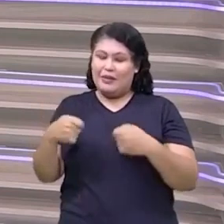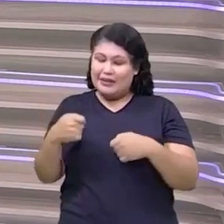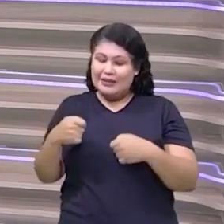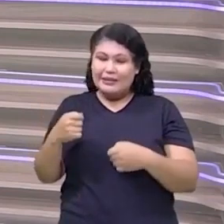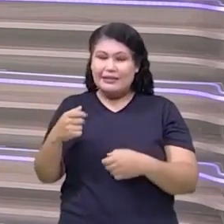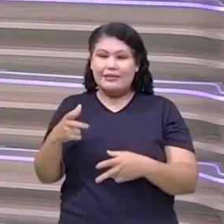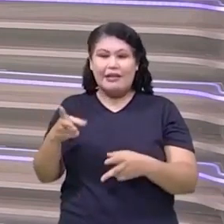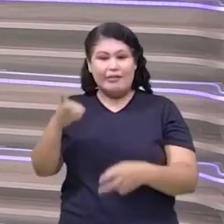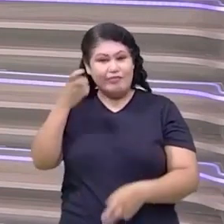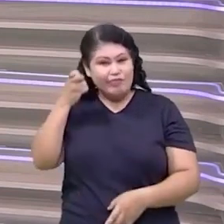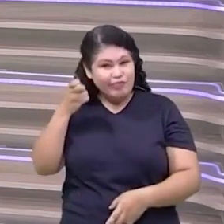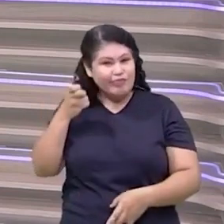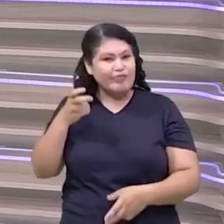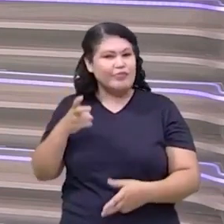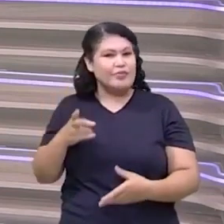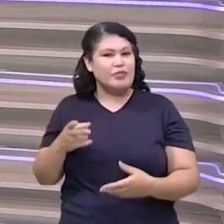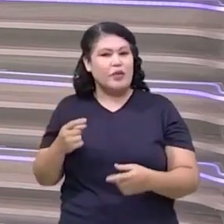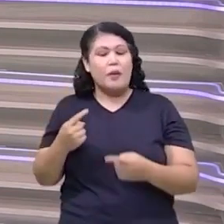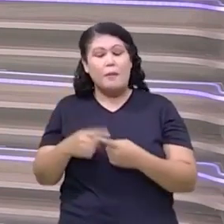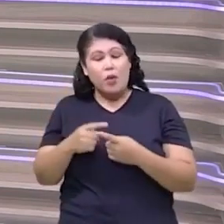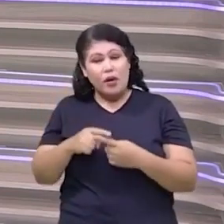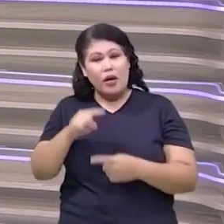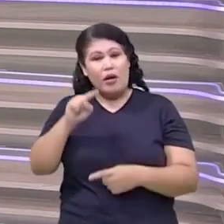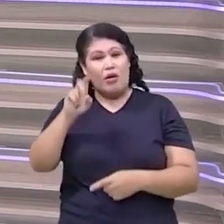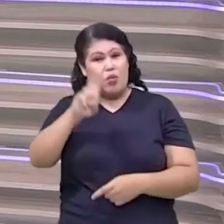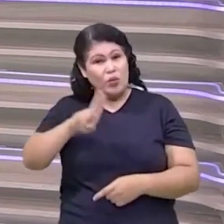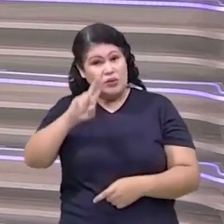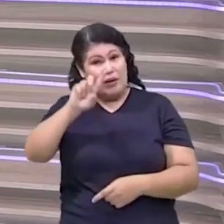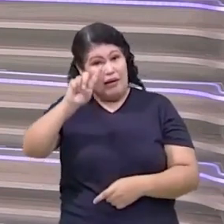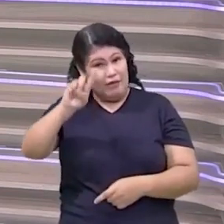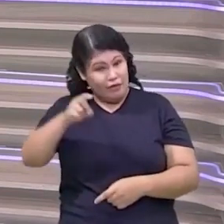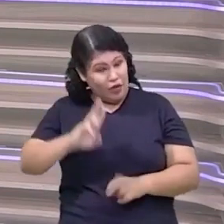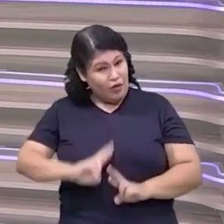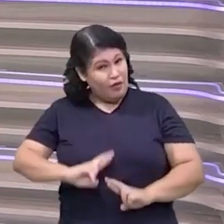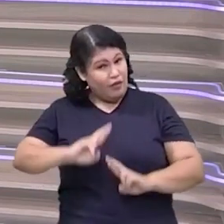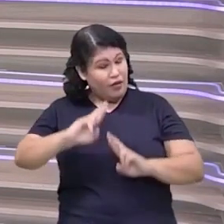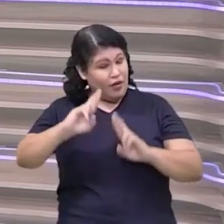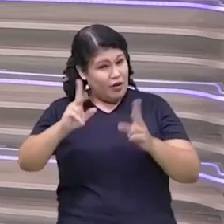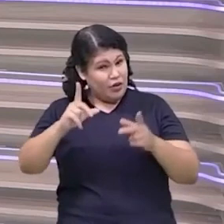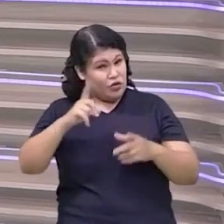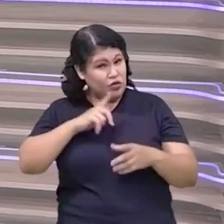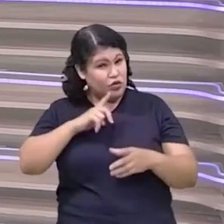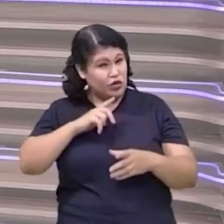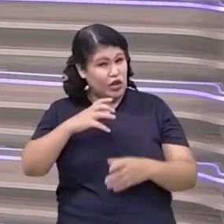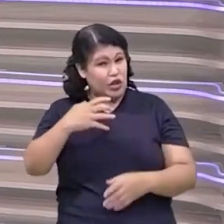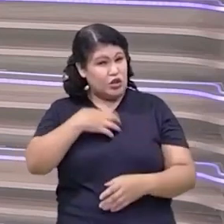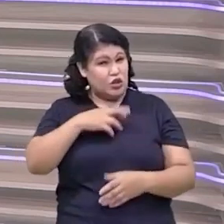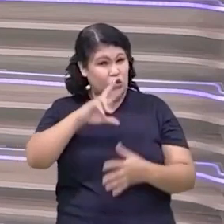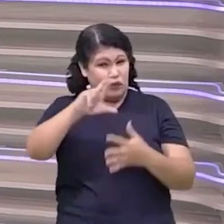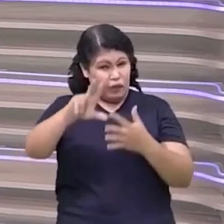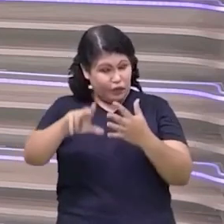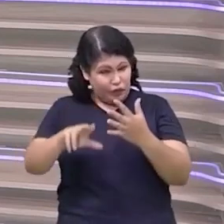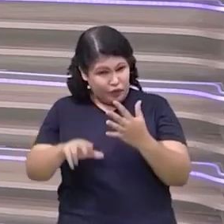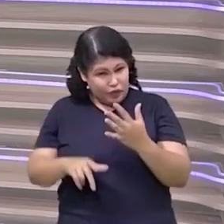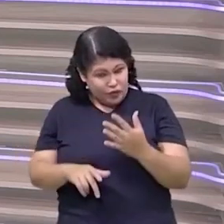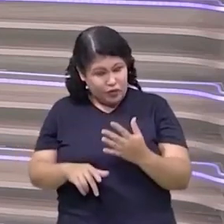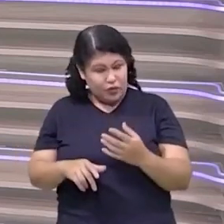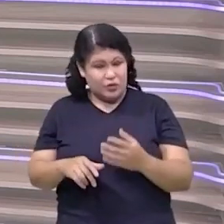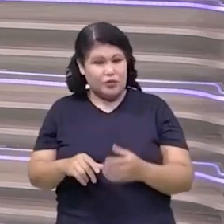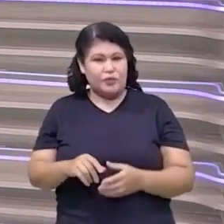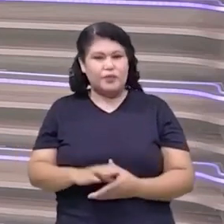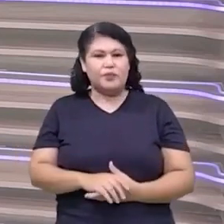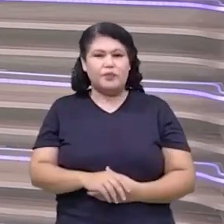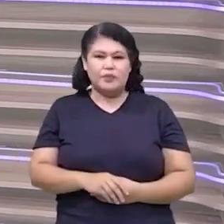Por quê, professora? Porque ela tem algumas especificidades para a gente poder utilizá-la, ao contrário dos demais que a gente viu na